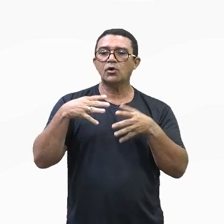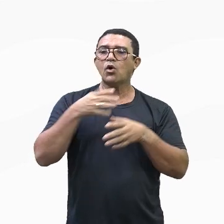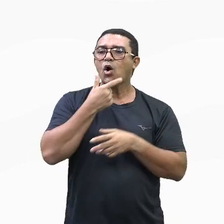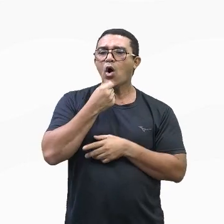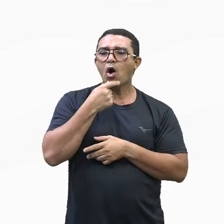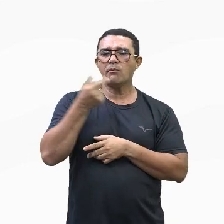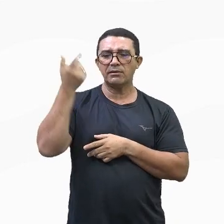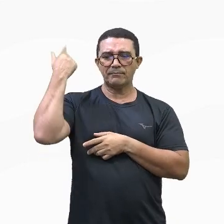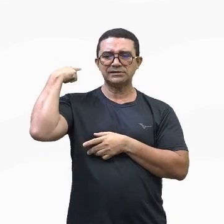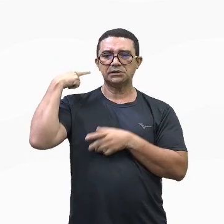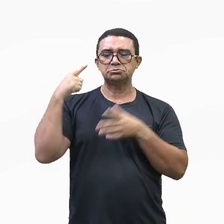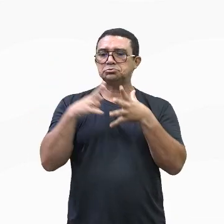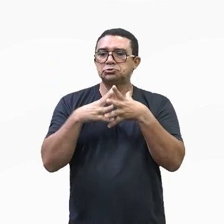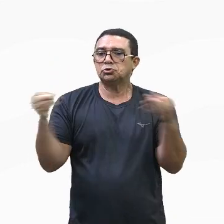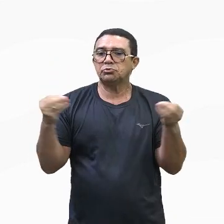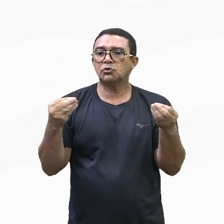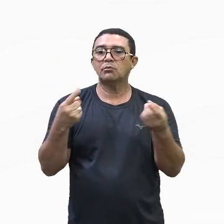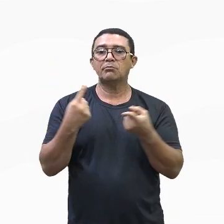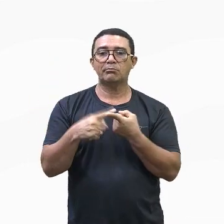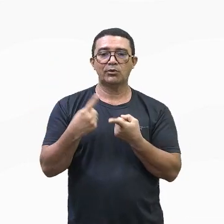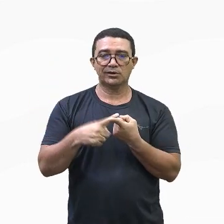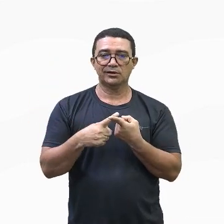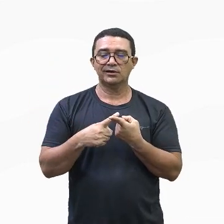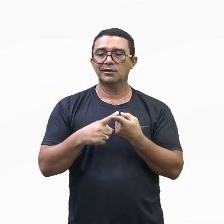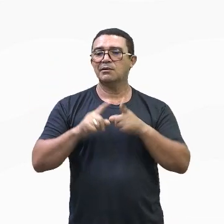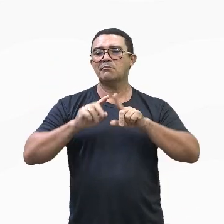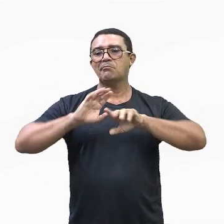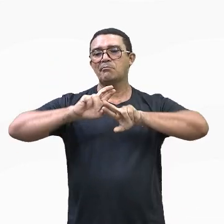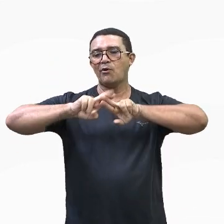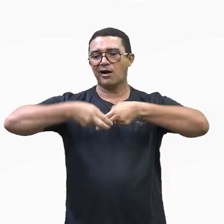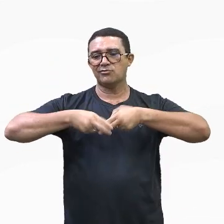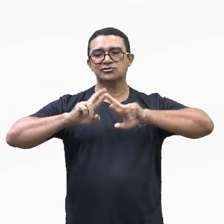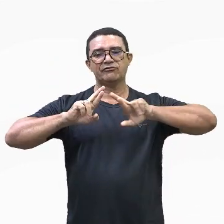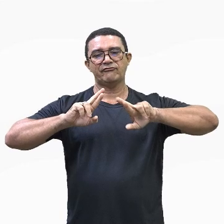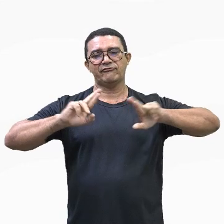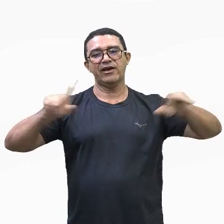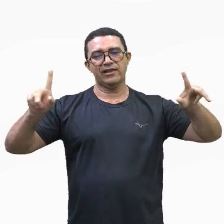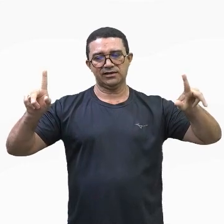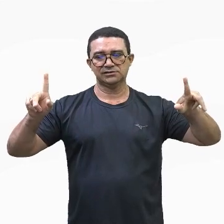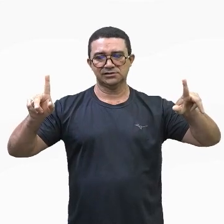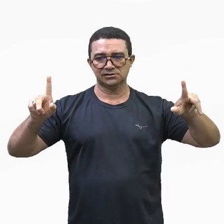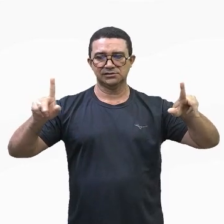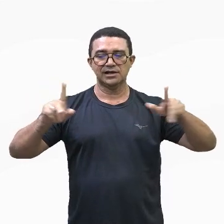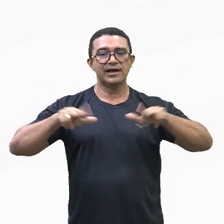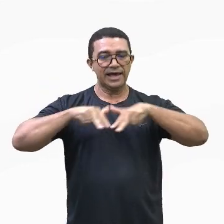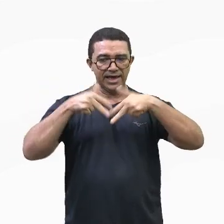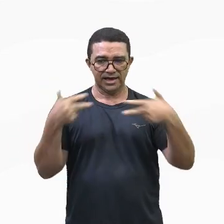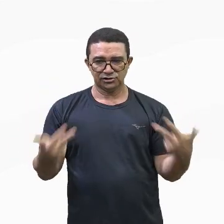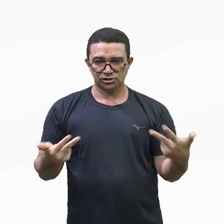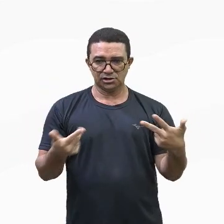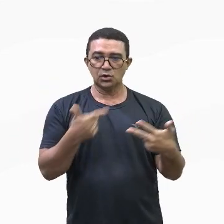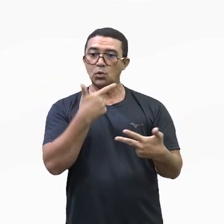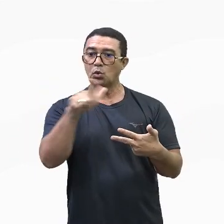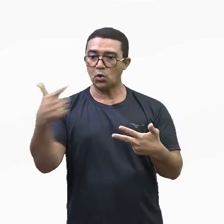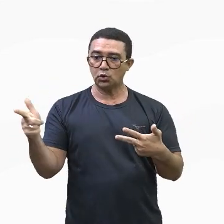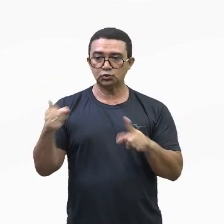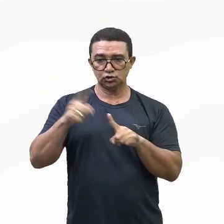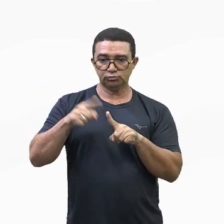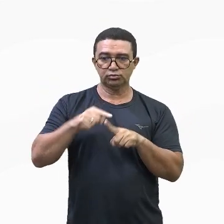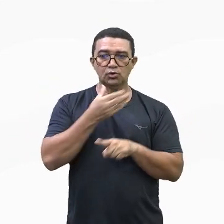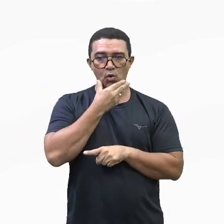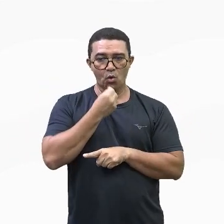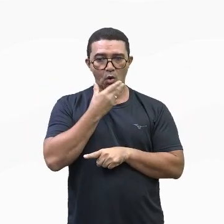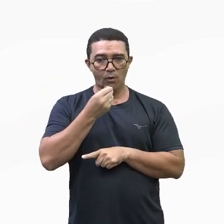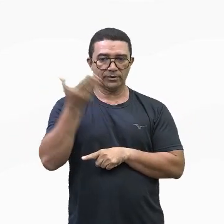conflito ousado por diferenças étnicas contra os Homo sapiens. Tá certo? É uma pincelada lá na